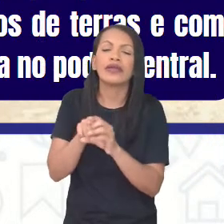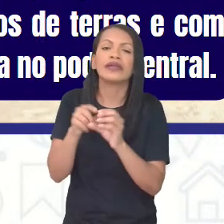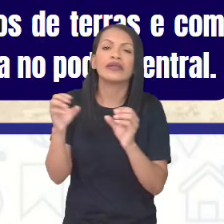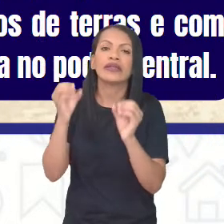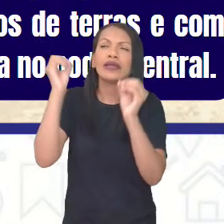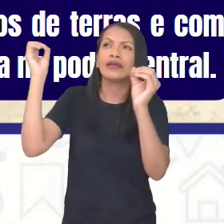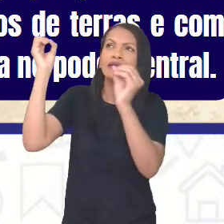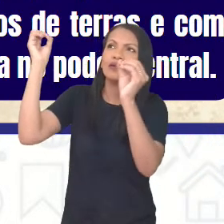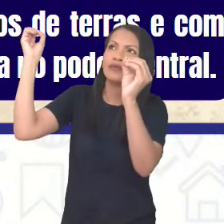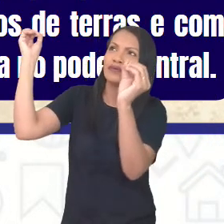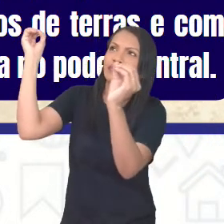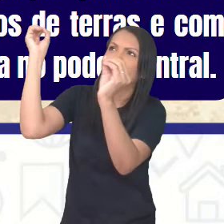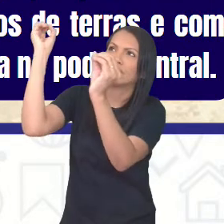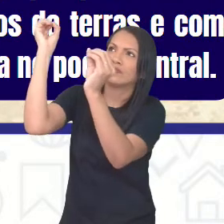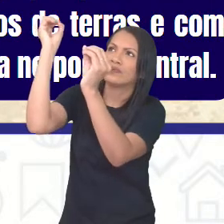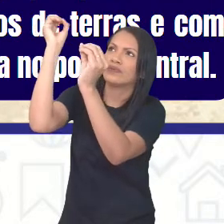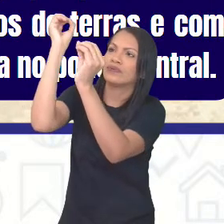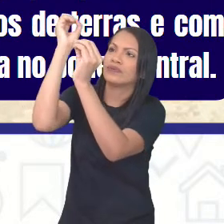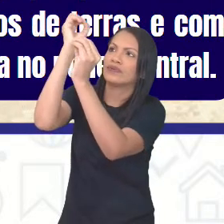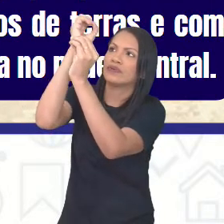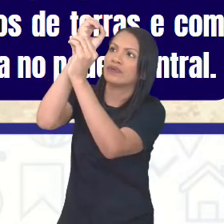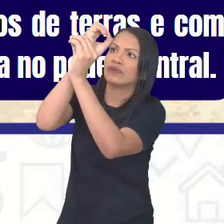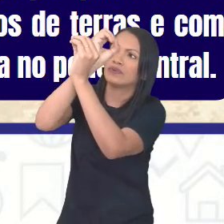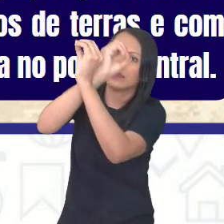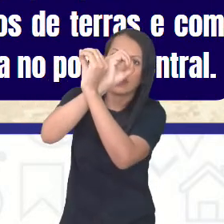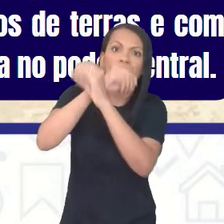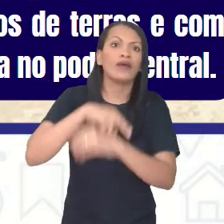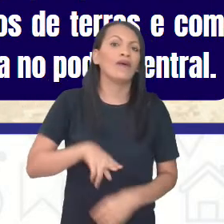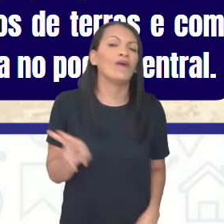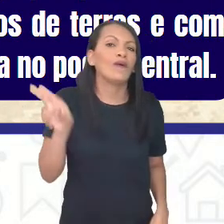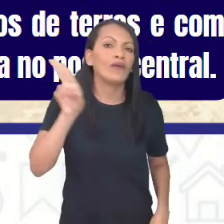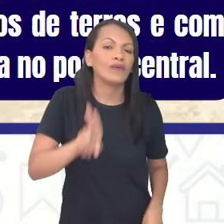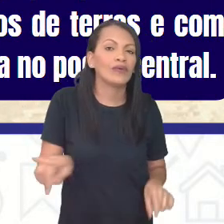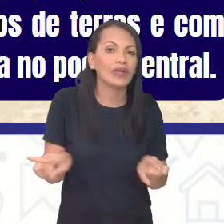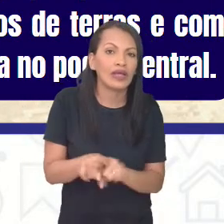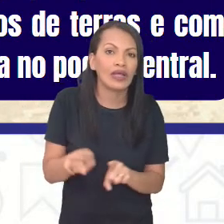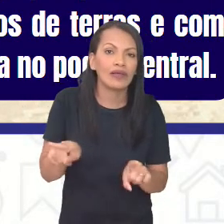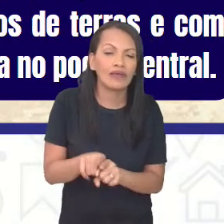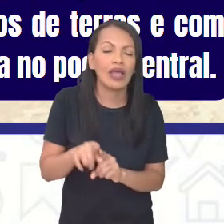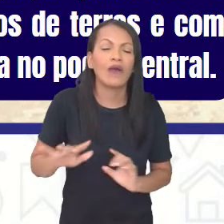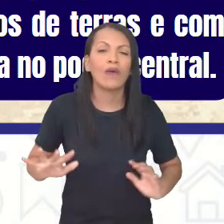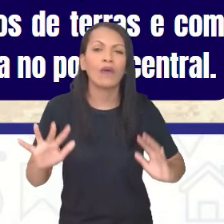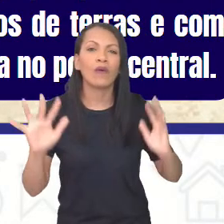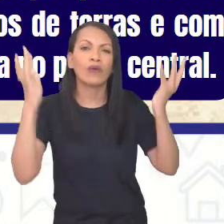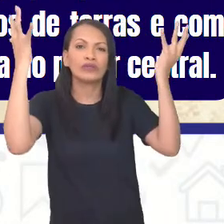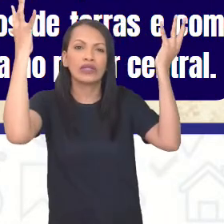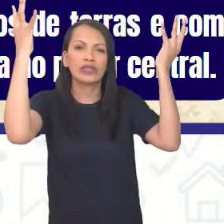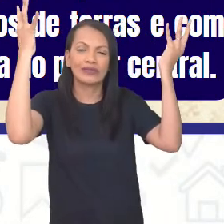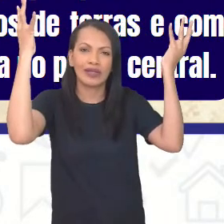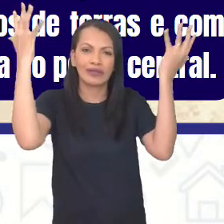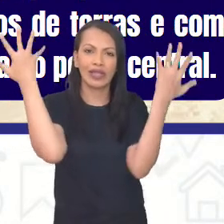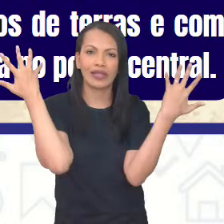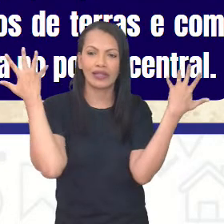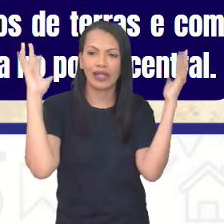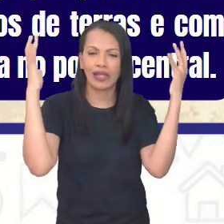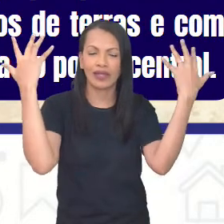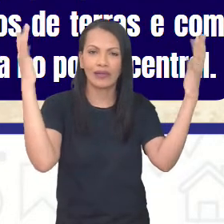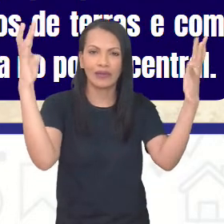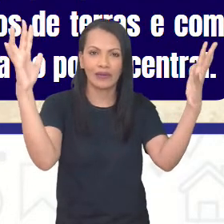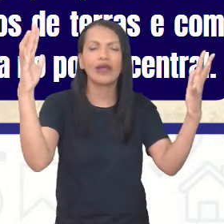né? E muitas vezes eles utilizavam, né, aqueles fenômenos da natureza como uma estratégia de